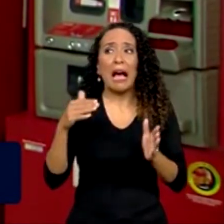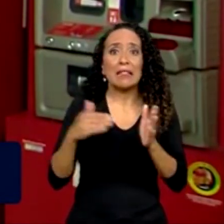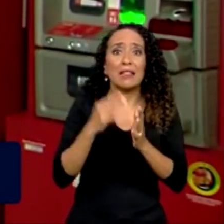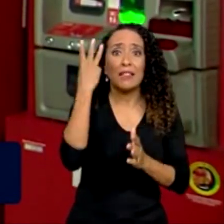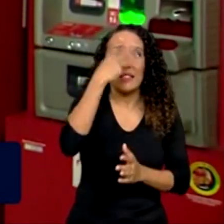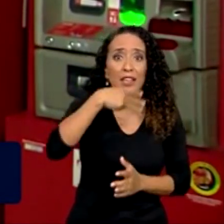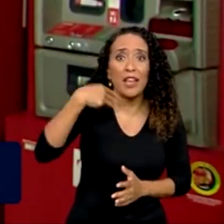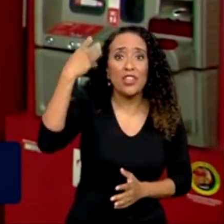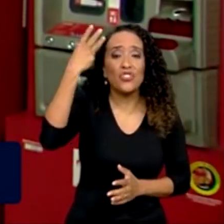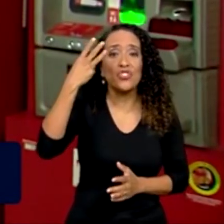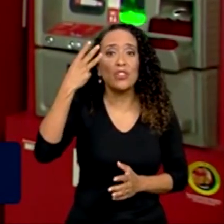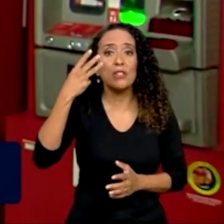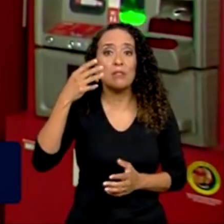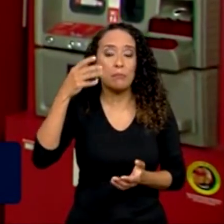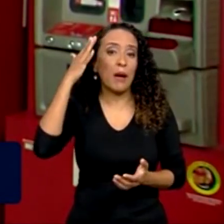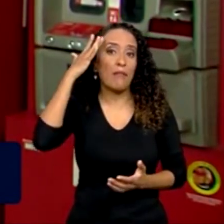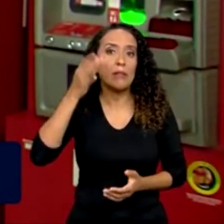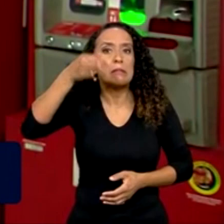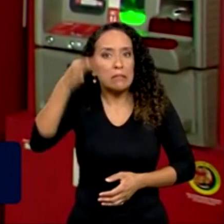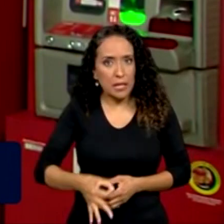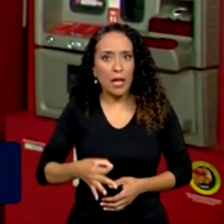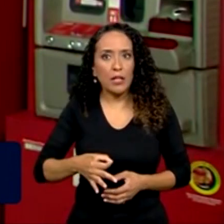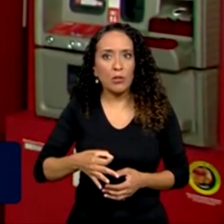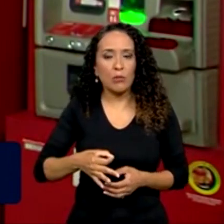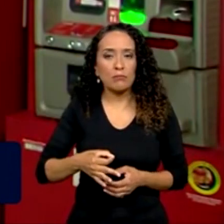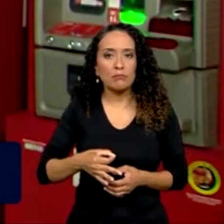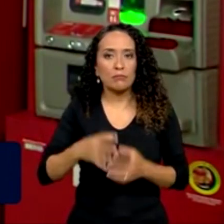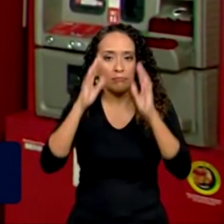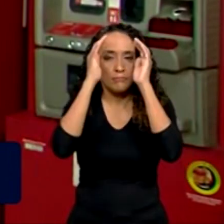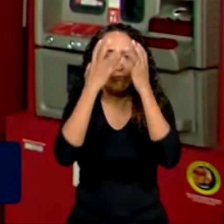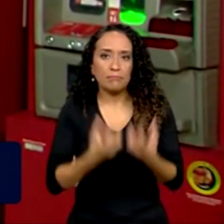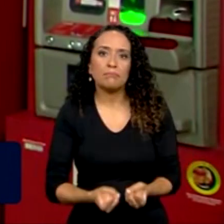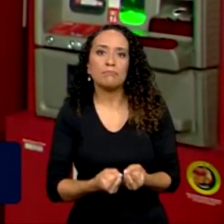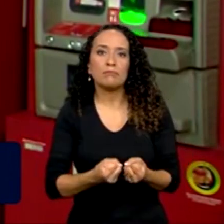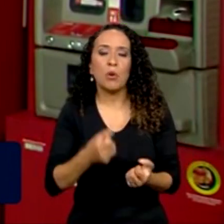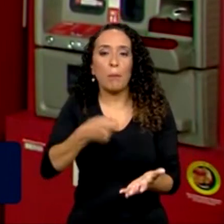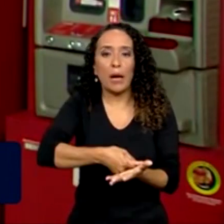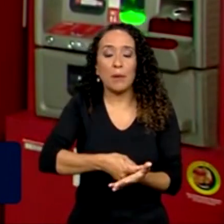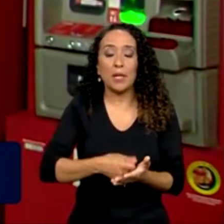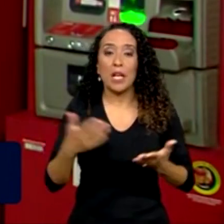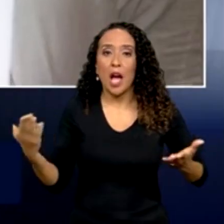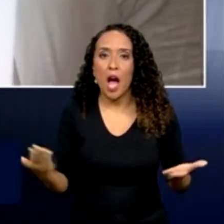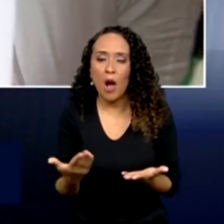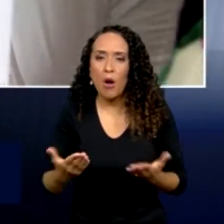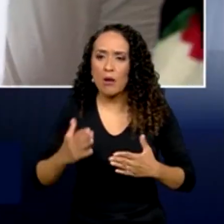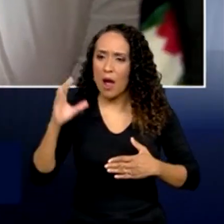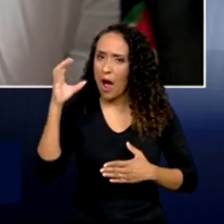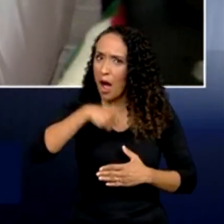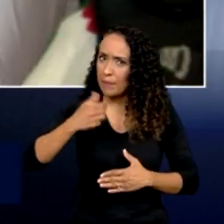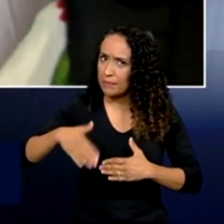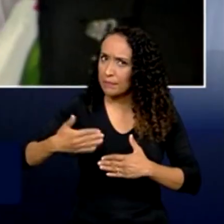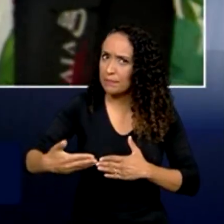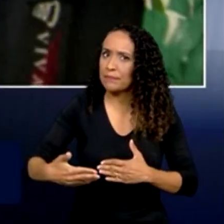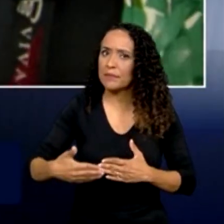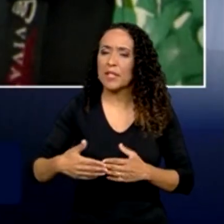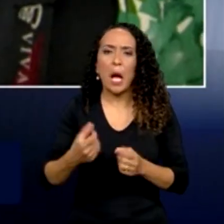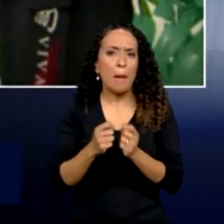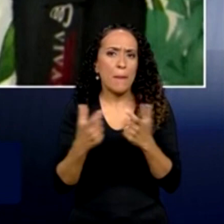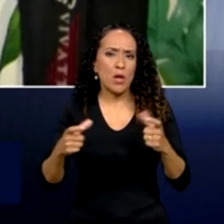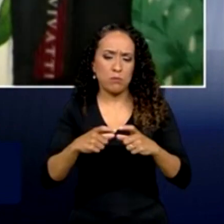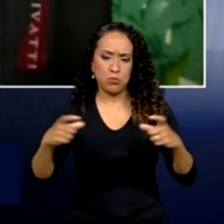para um estabelecimento confirmar um pagamento feito por um cliente. Agora a promessa é agilizar esse processo com a maioria dos